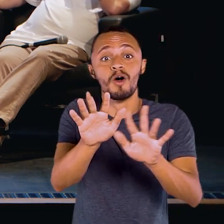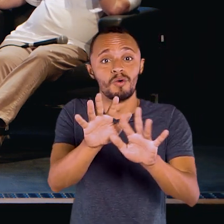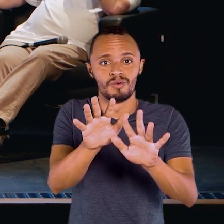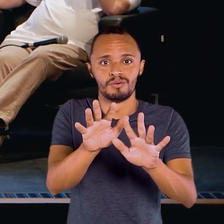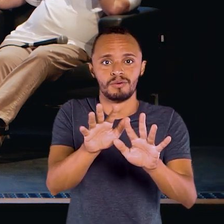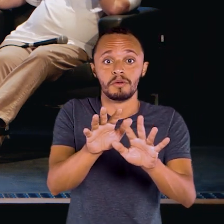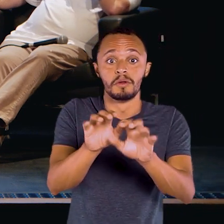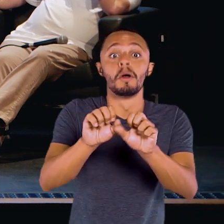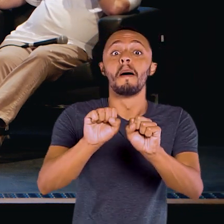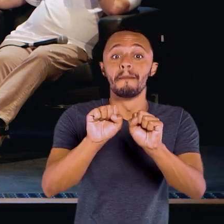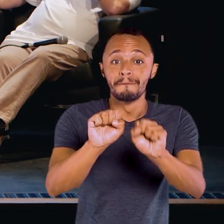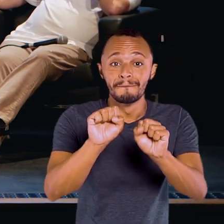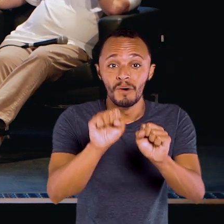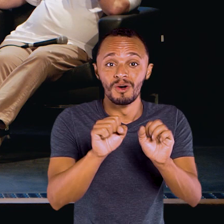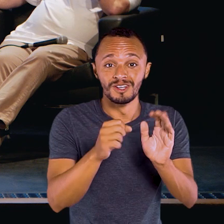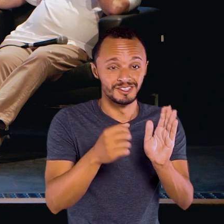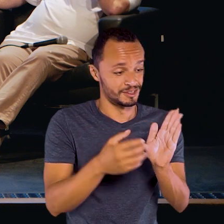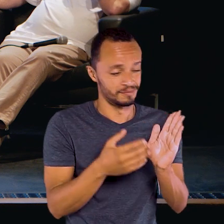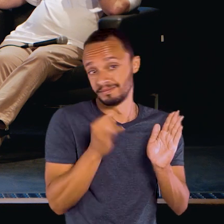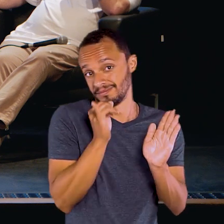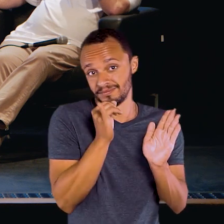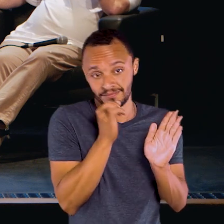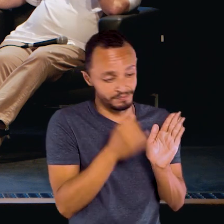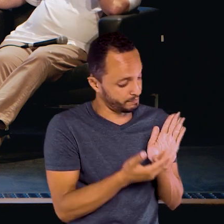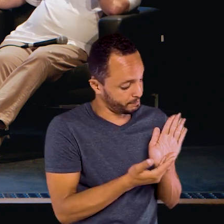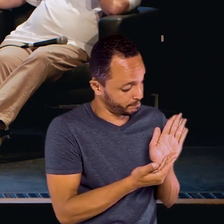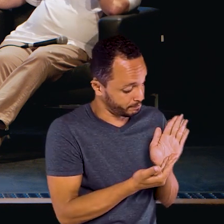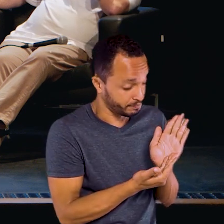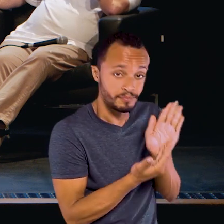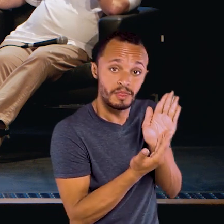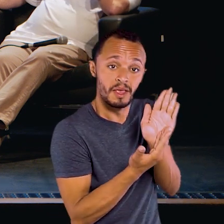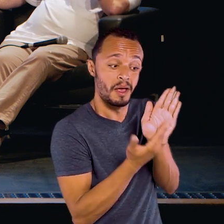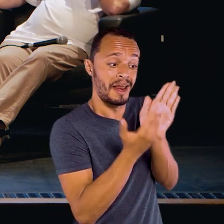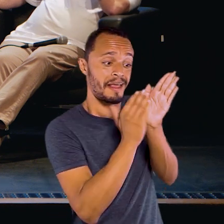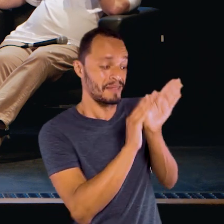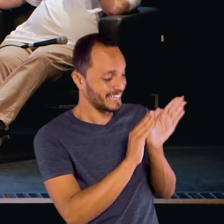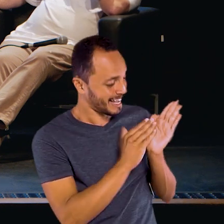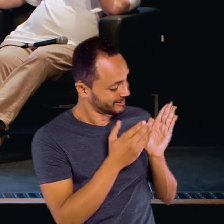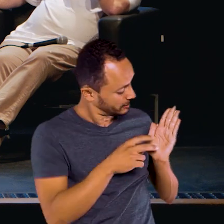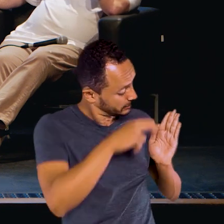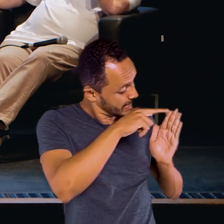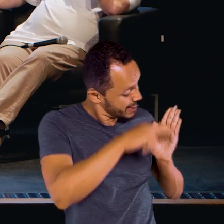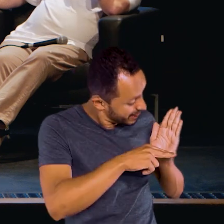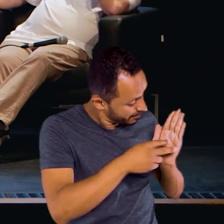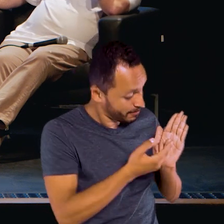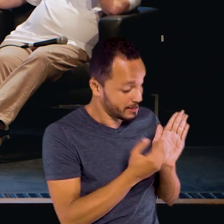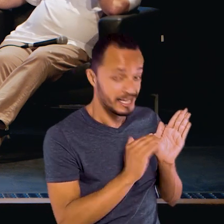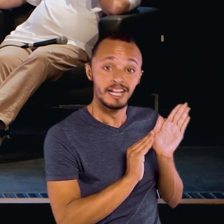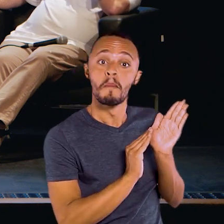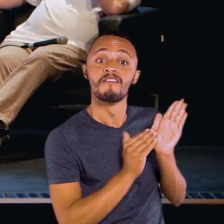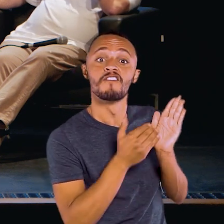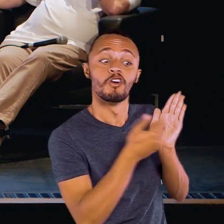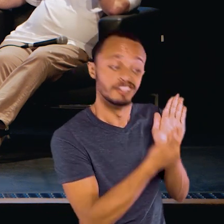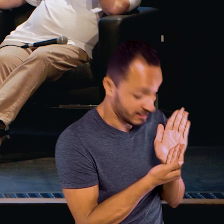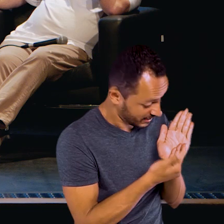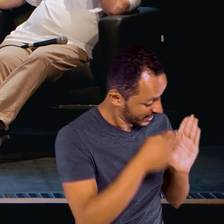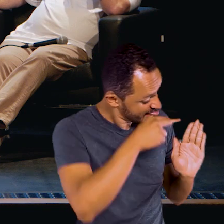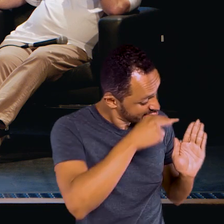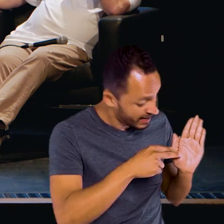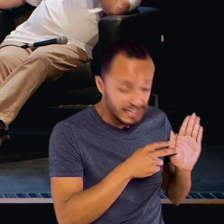livro e, sabe, e voltar. Você vai conseguir entender o que ela está dizendo, o enredo que ela está dizendo. E